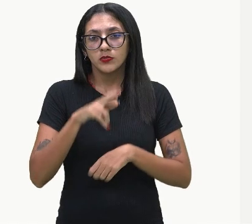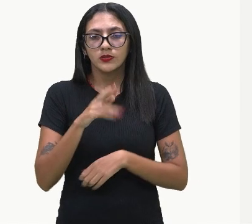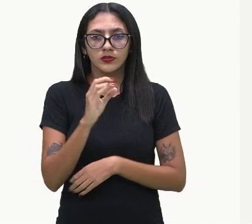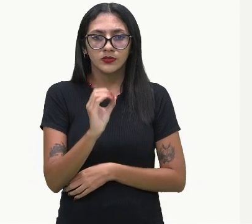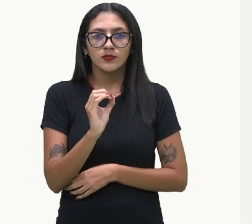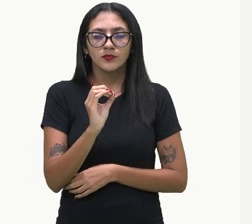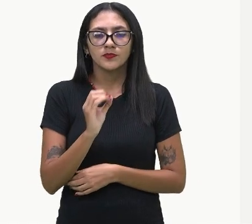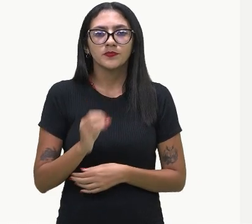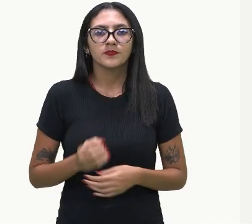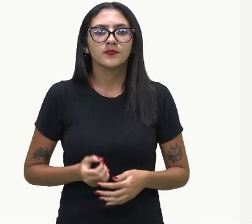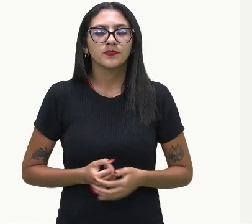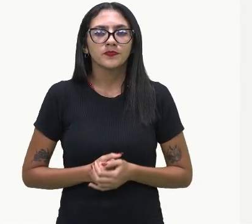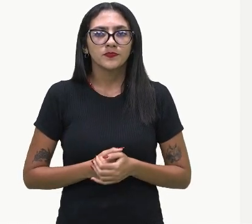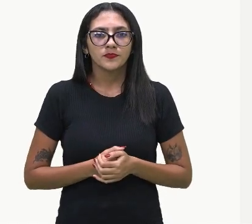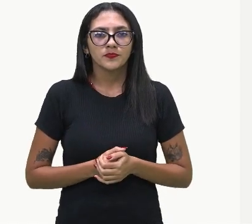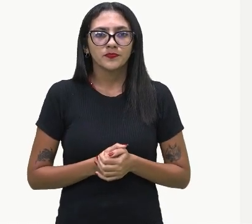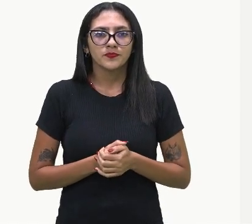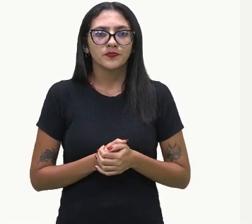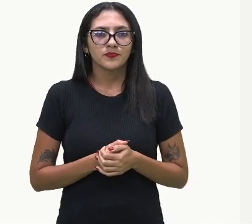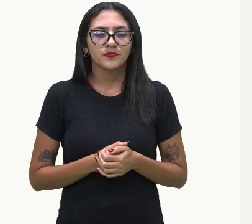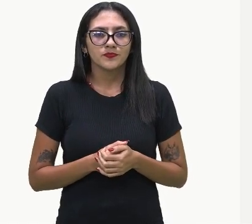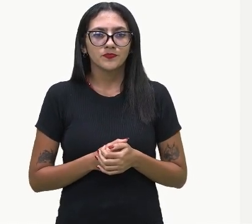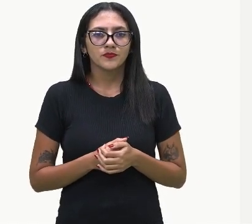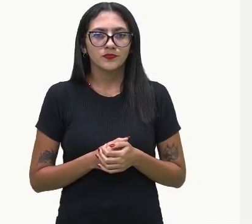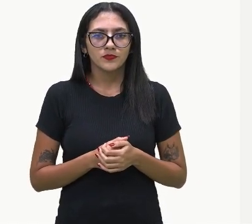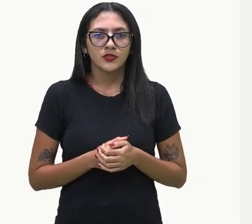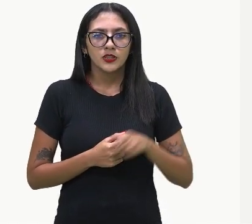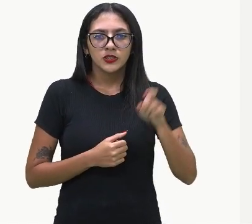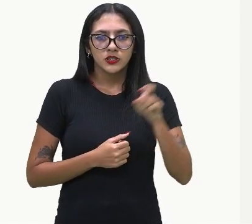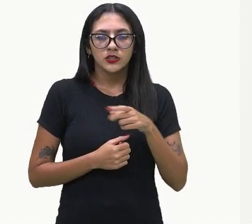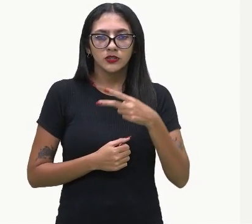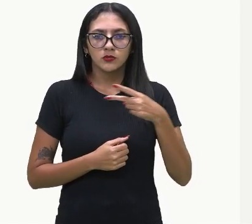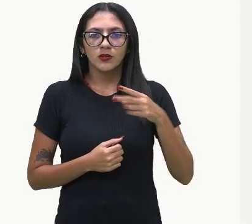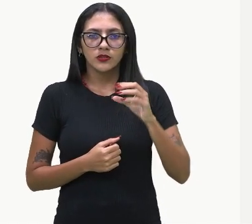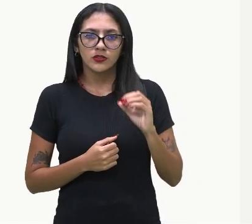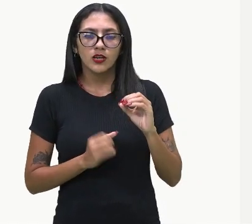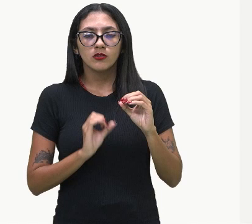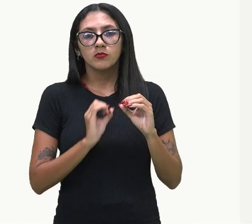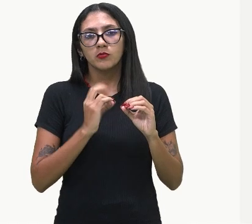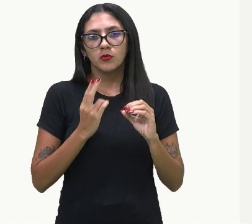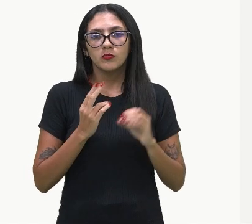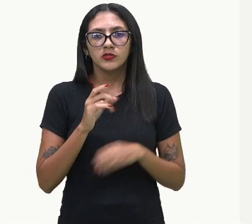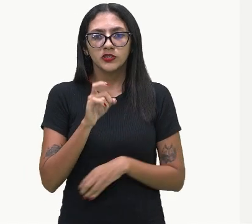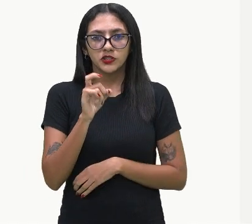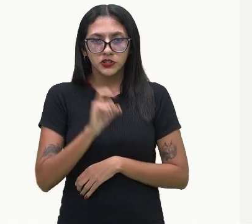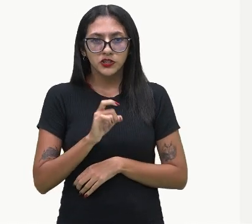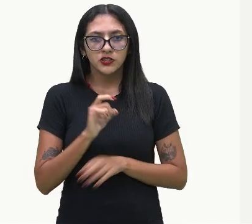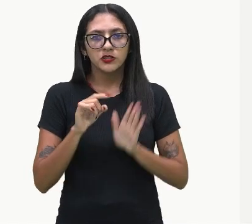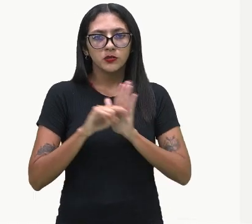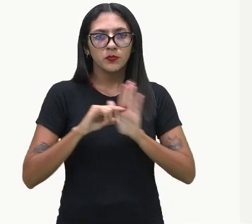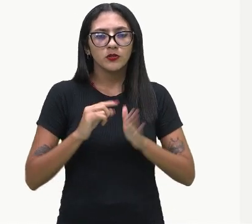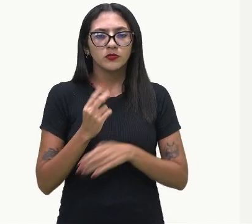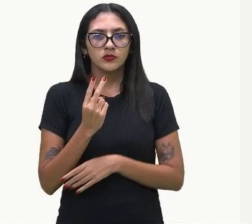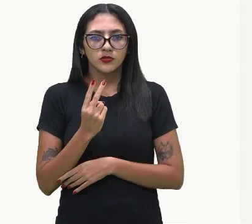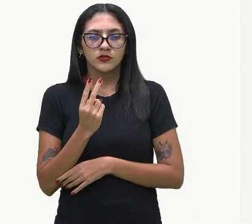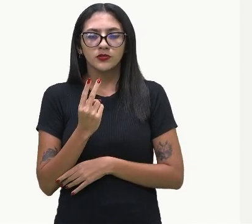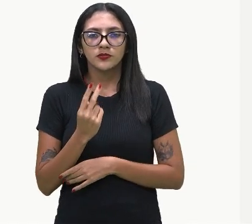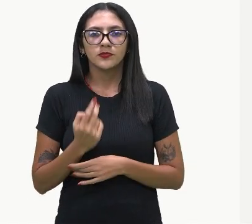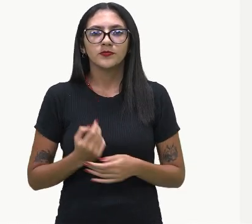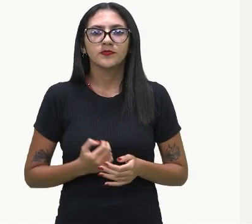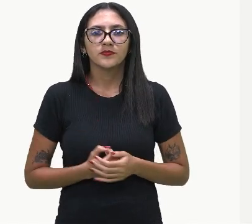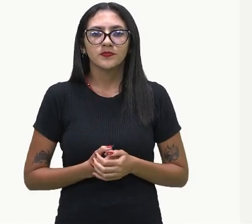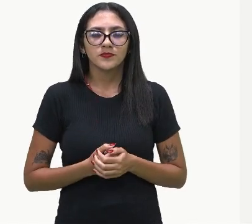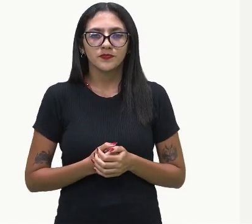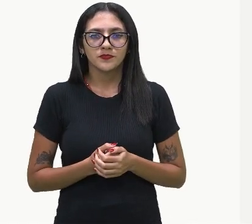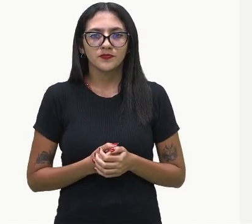Ok? Uma das raízes é 0. E aí, a outra raiz a gente vai resolver aqui, tirando um x de